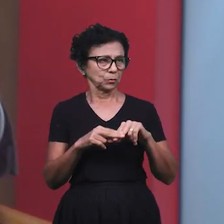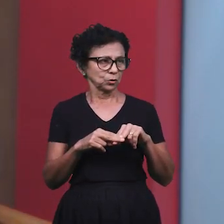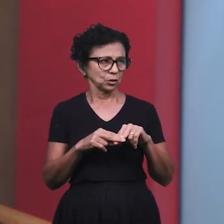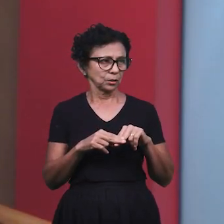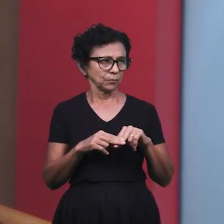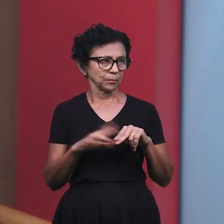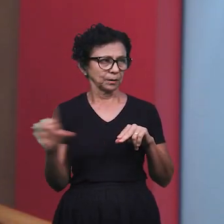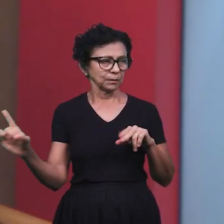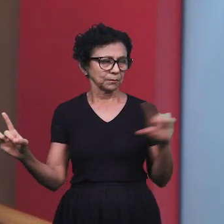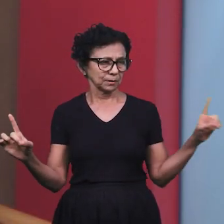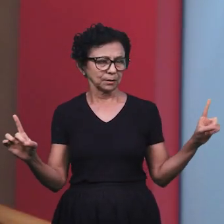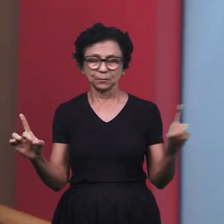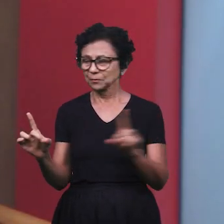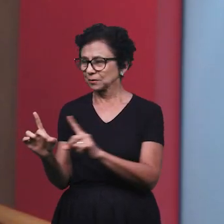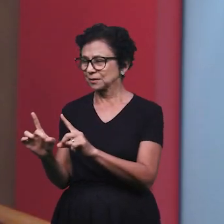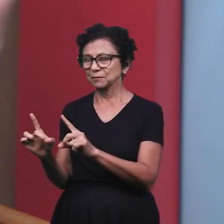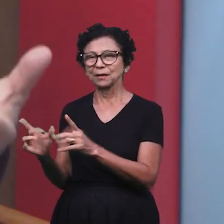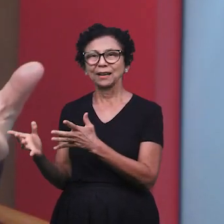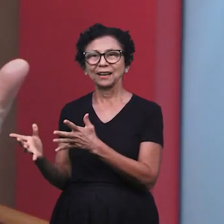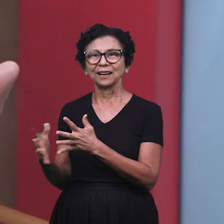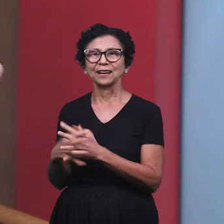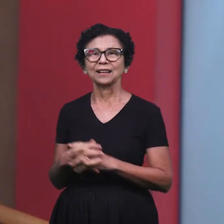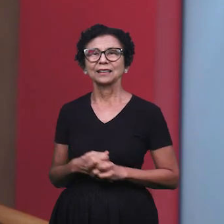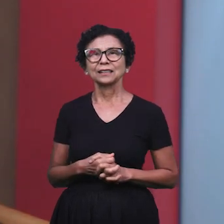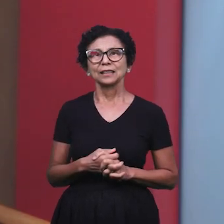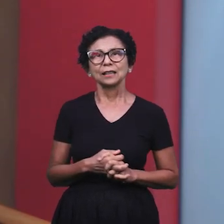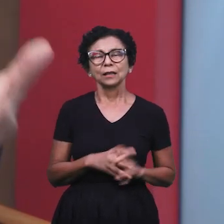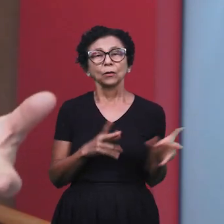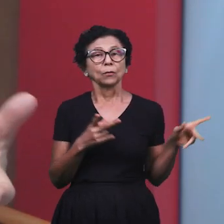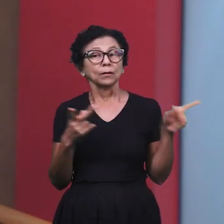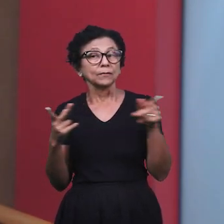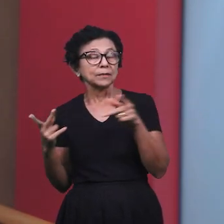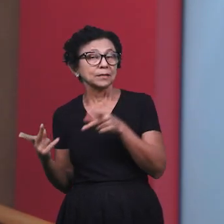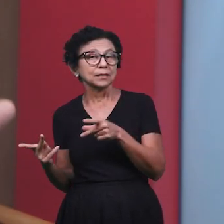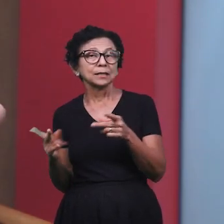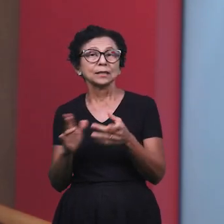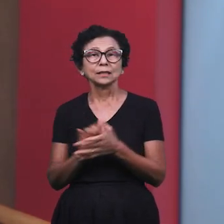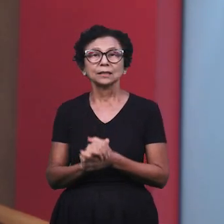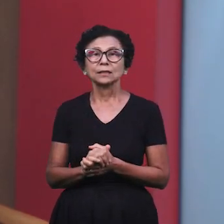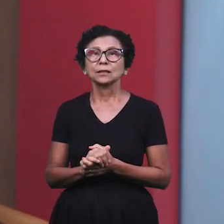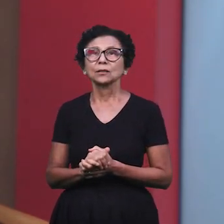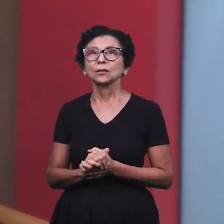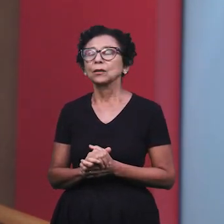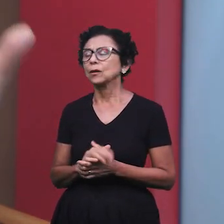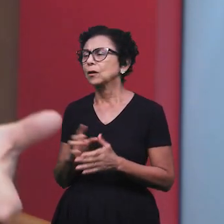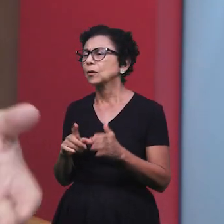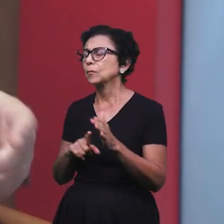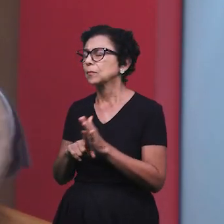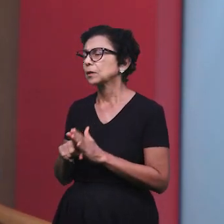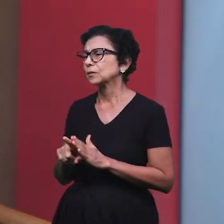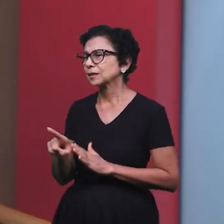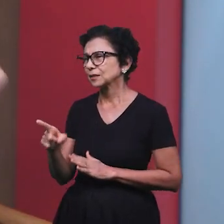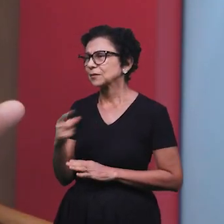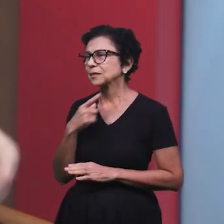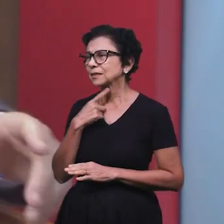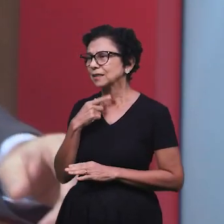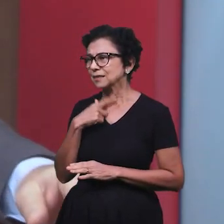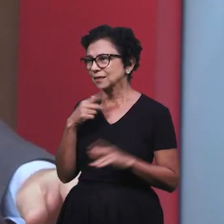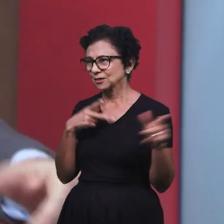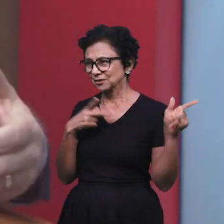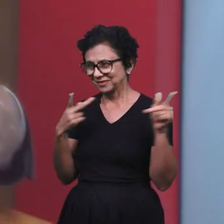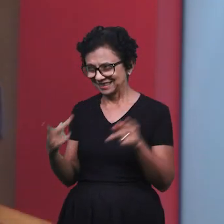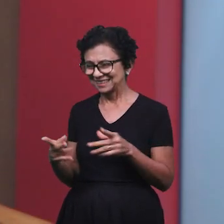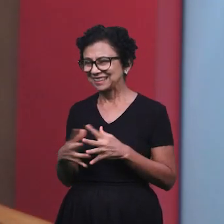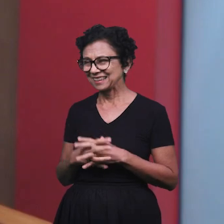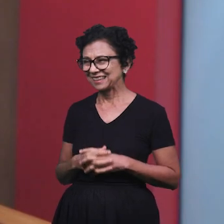Se não, uma possibilidade de visita, chegar para a irmã, chegar para o irmão e perguntar se deseja uma